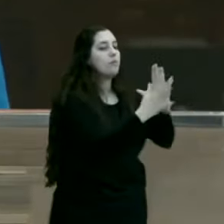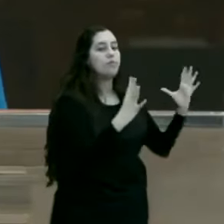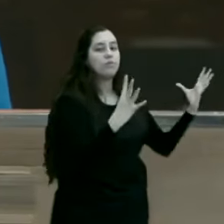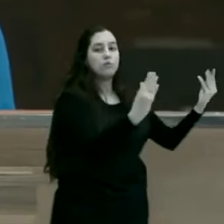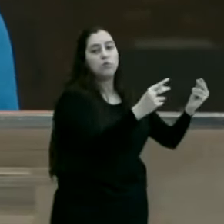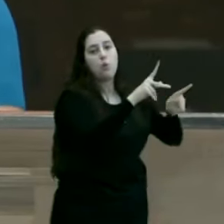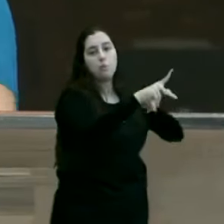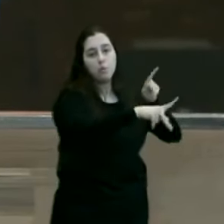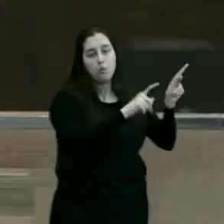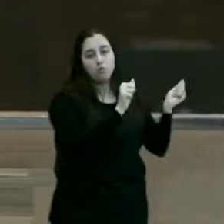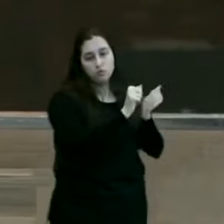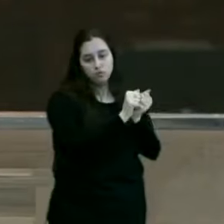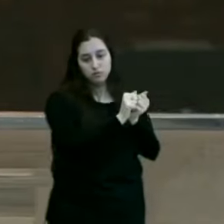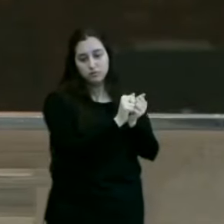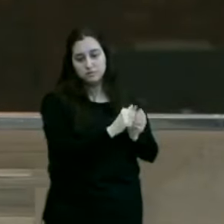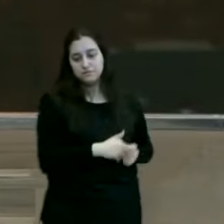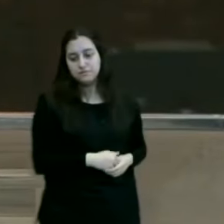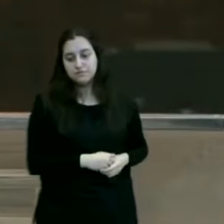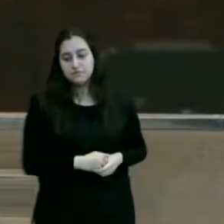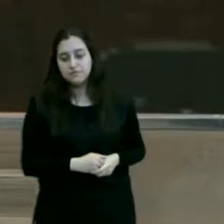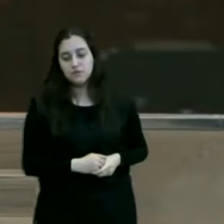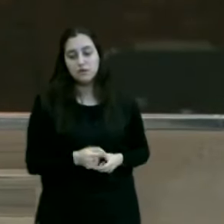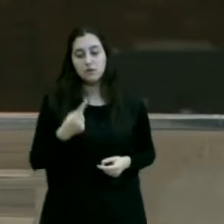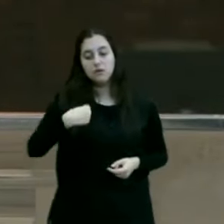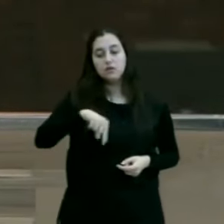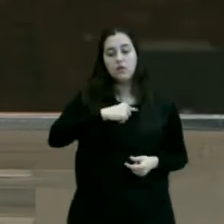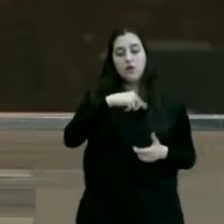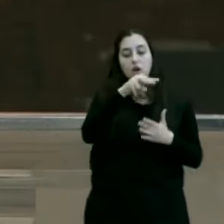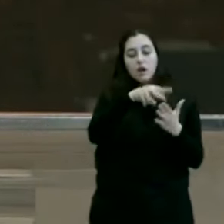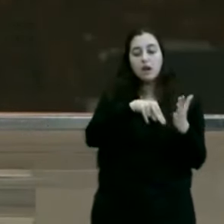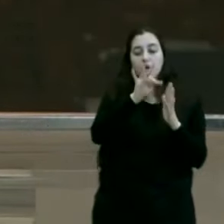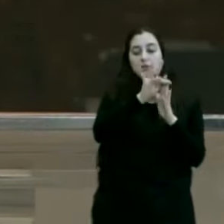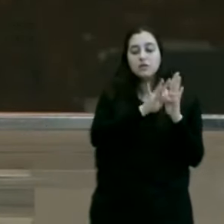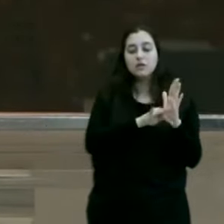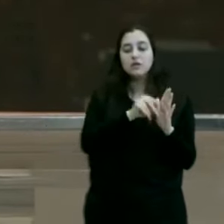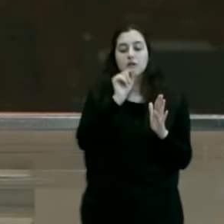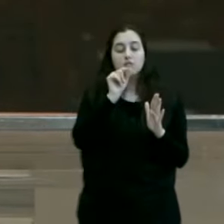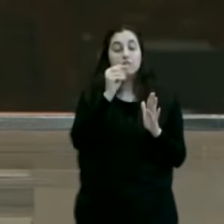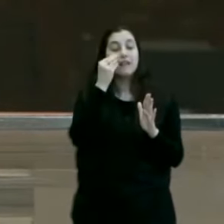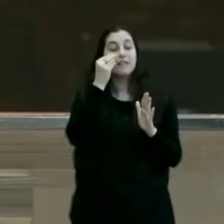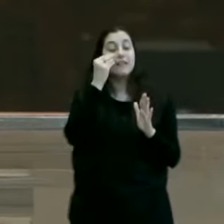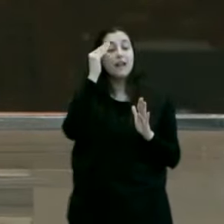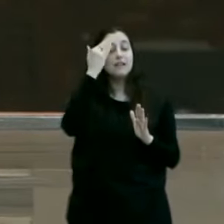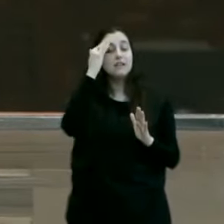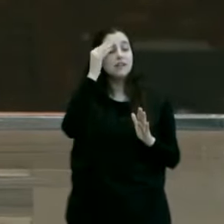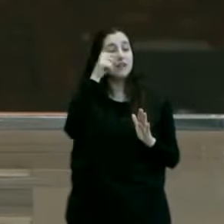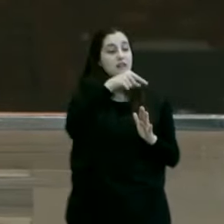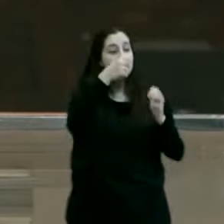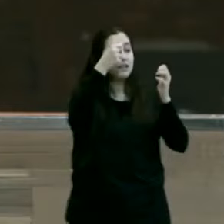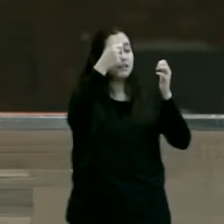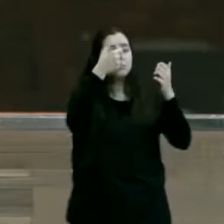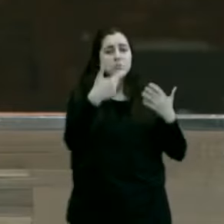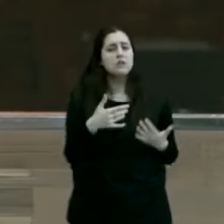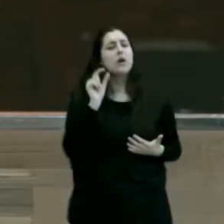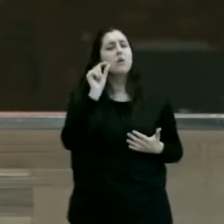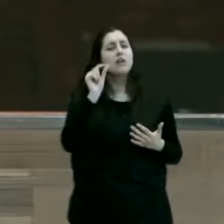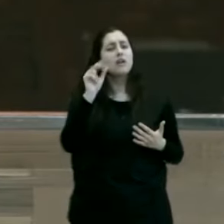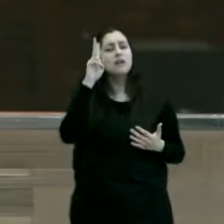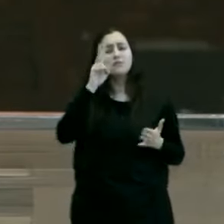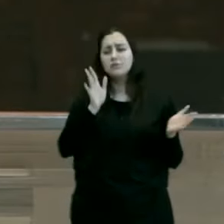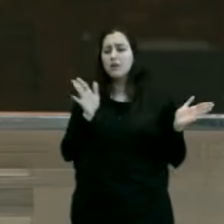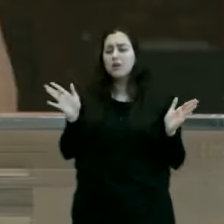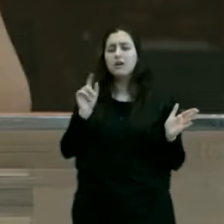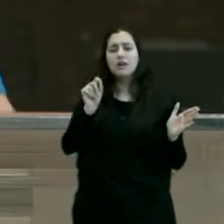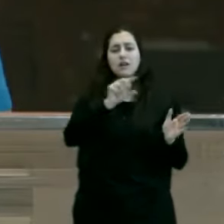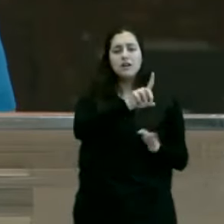esse texto. E para a gente entender um pouquinho o que estava acontecendo aqui, a partir desse encontro que